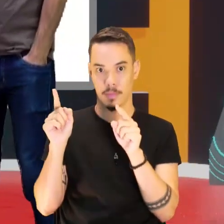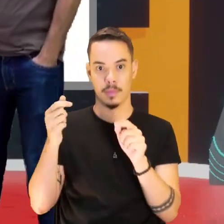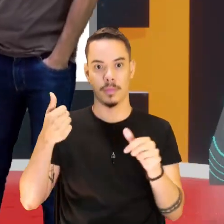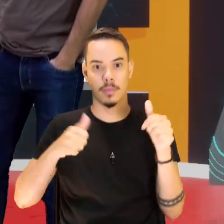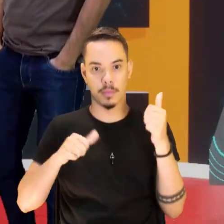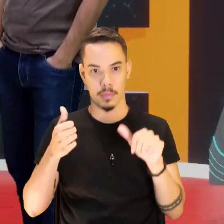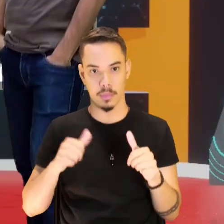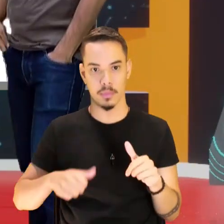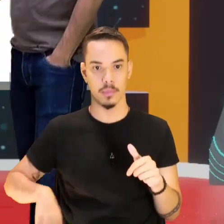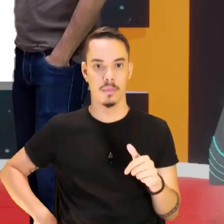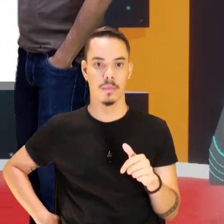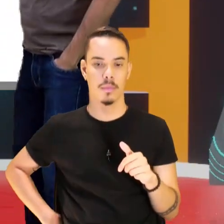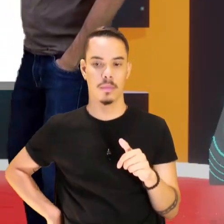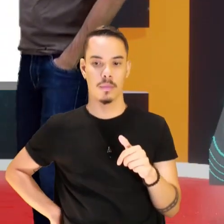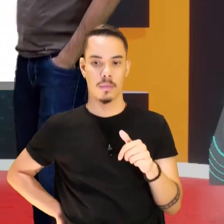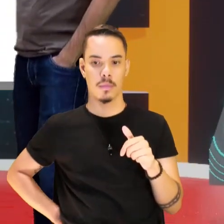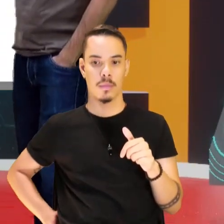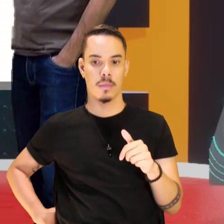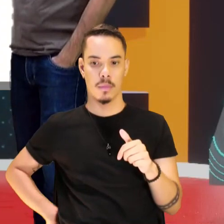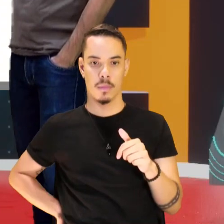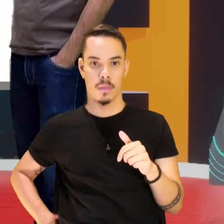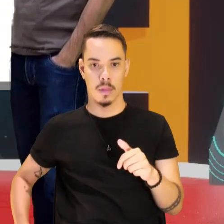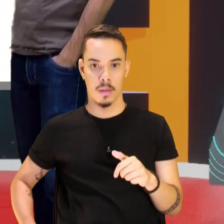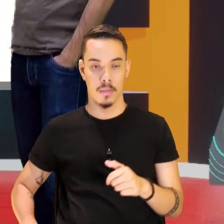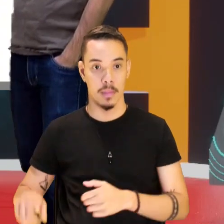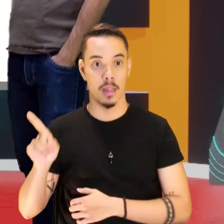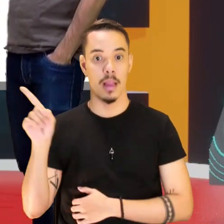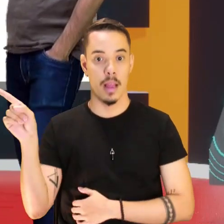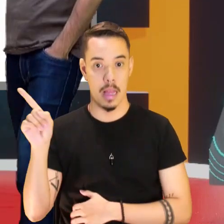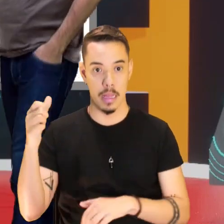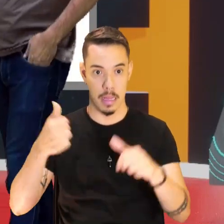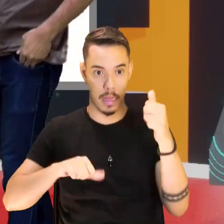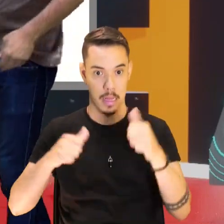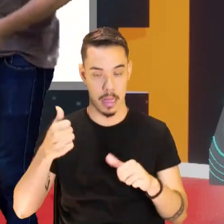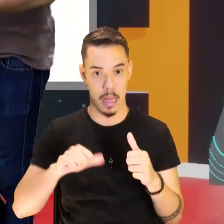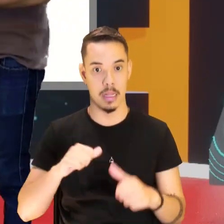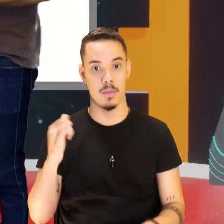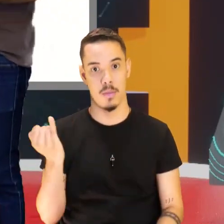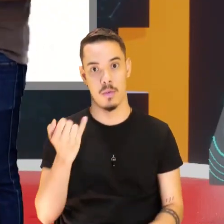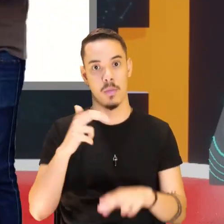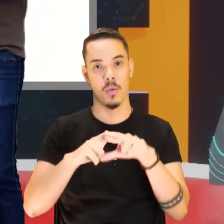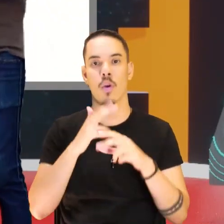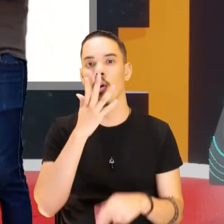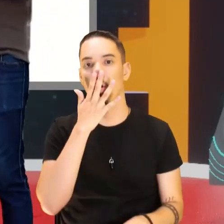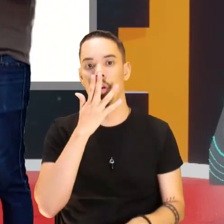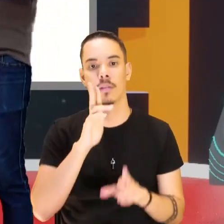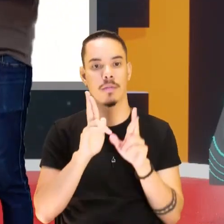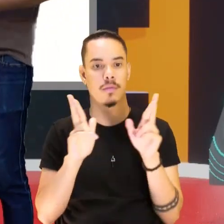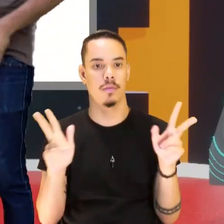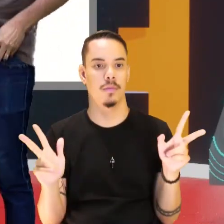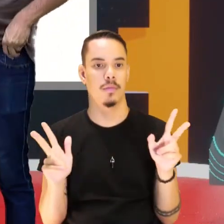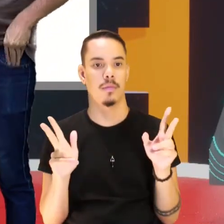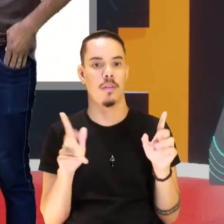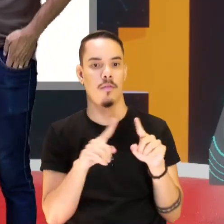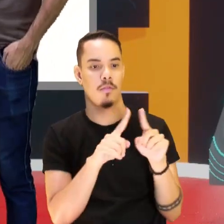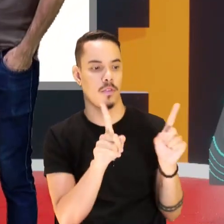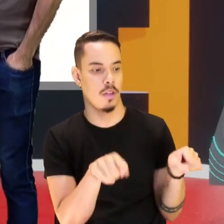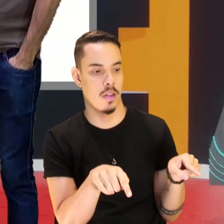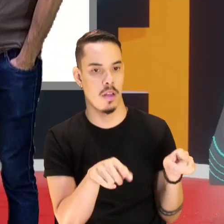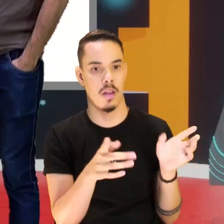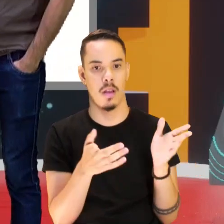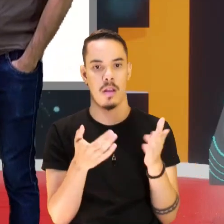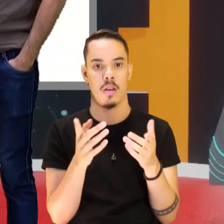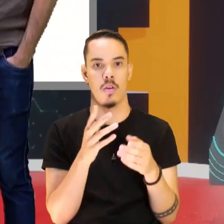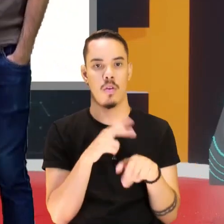ó essa aqui que a gente fez uma vez diferente né A análise dos funcionários com os dias a gente fez no